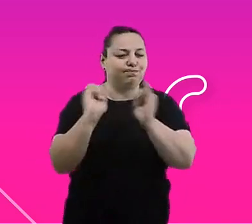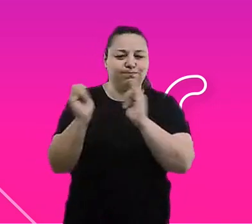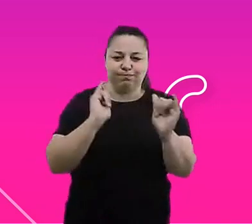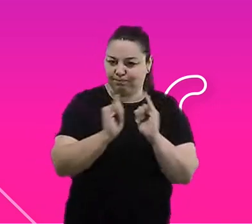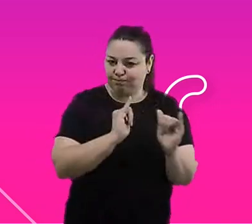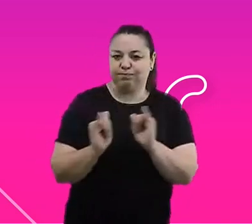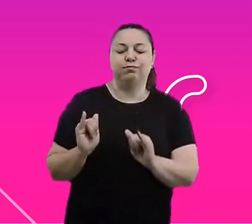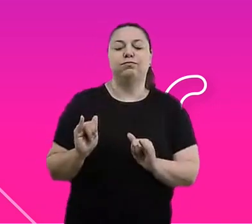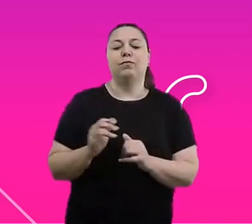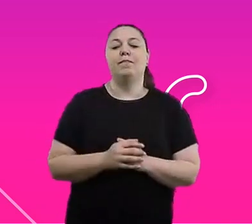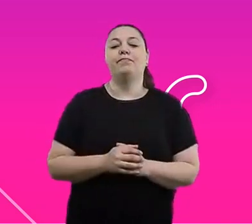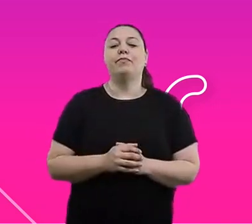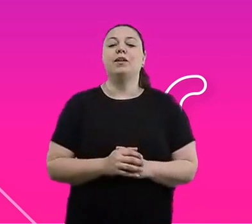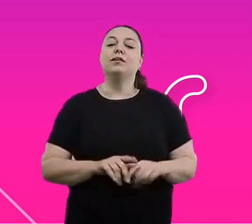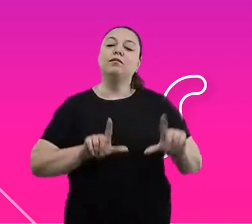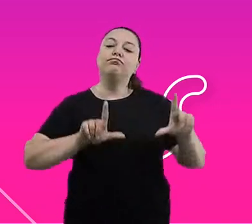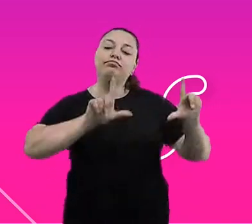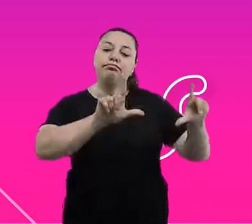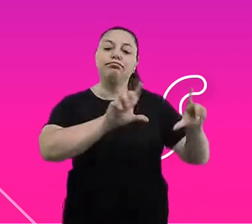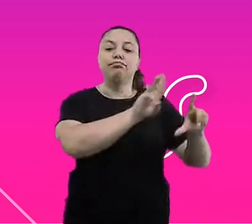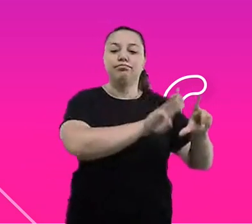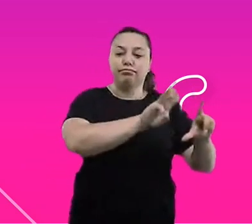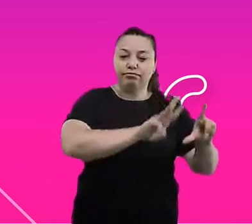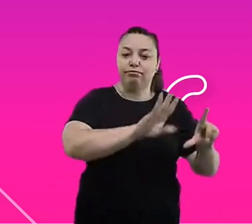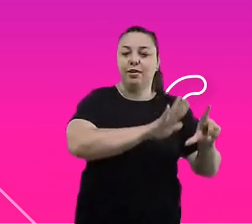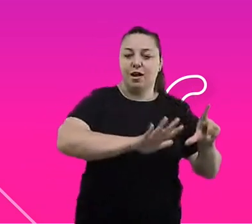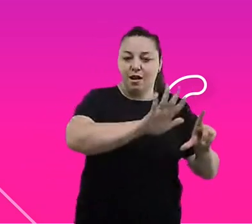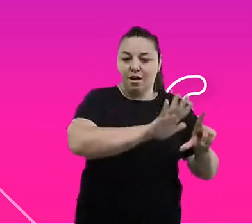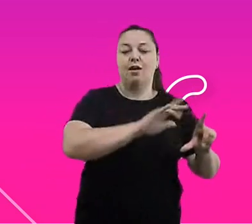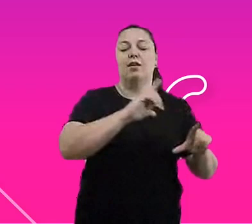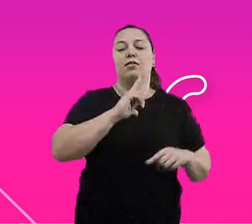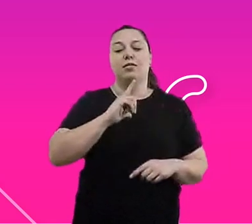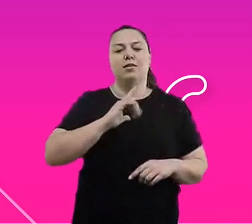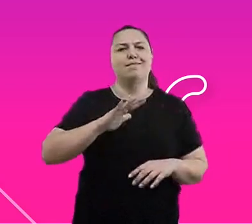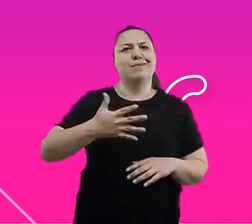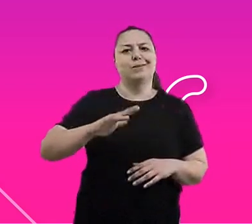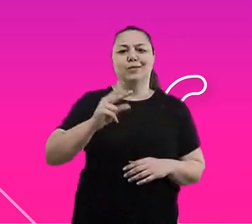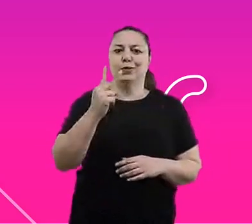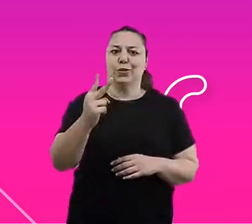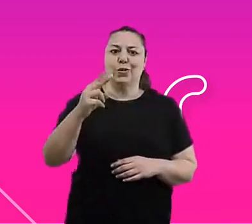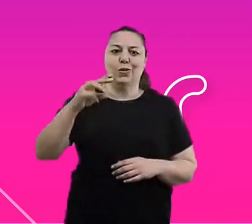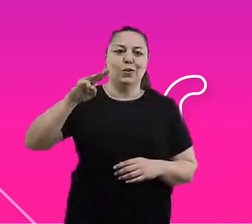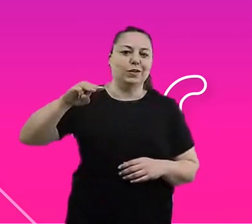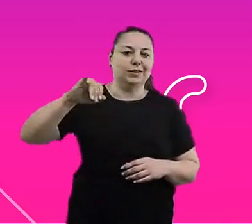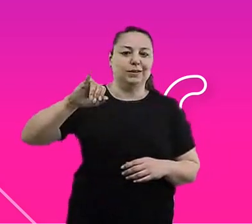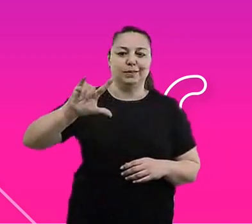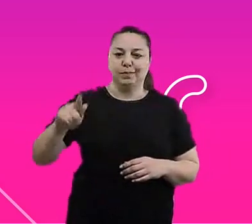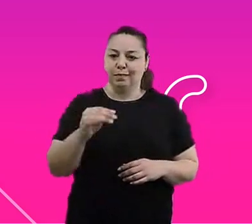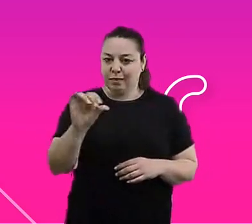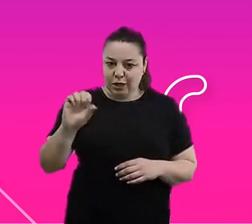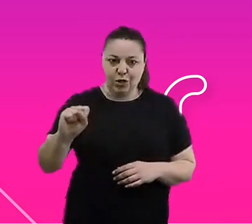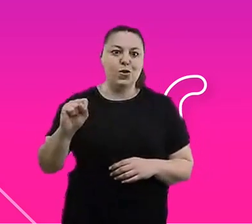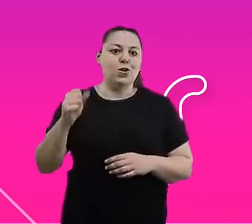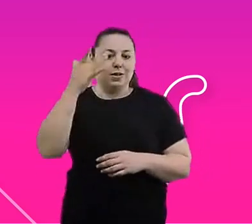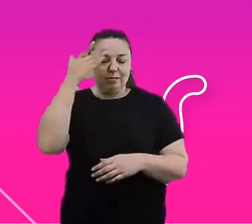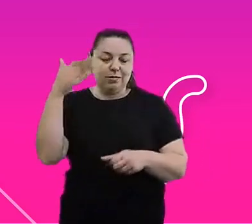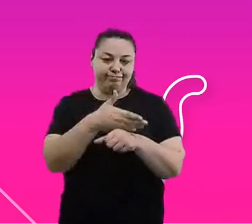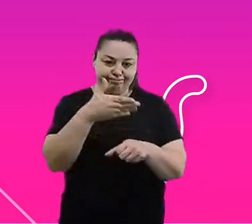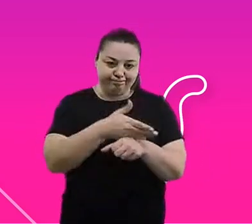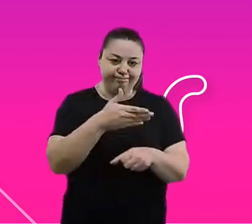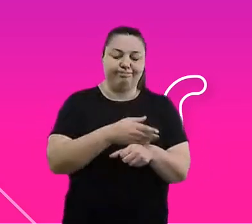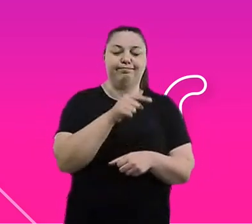portal do Estado sobre o coronavírus, ele chegou a ter quase 2 milhões de acessos só de junho a outubro desse ano. A nossa